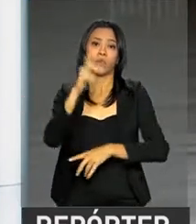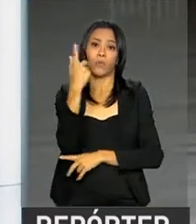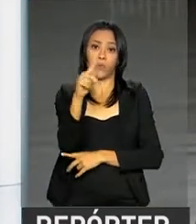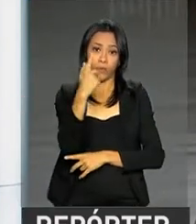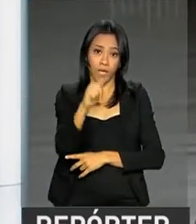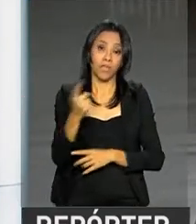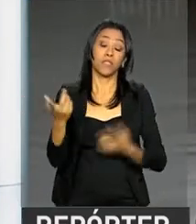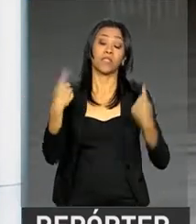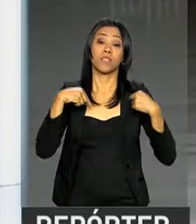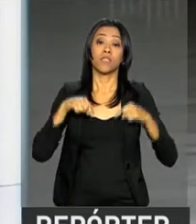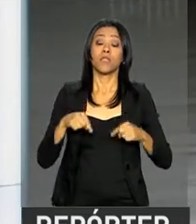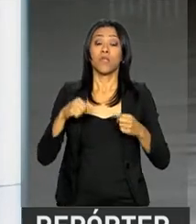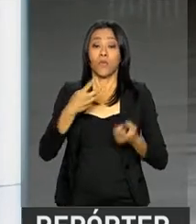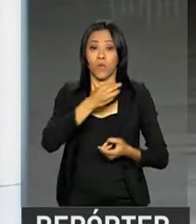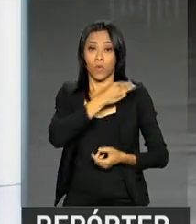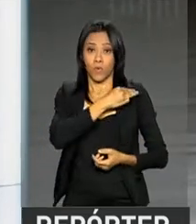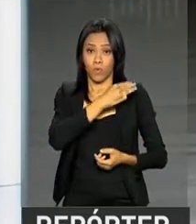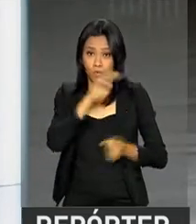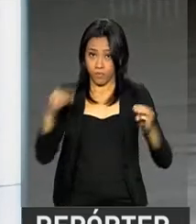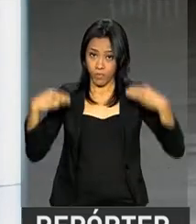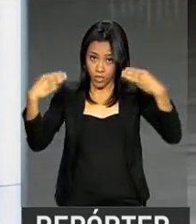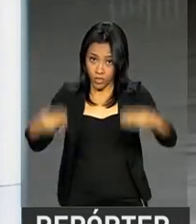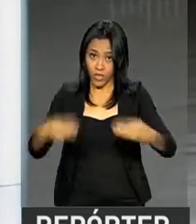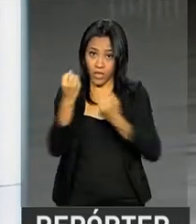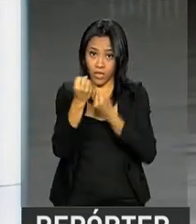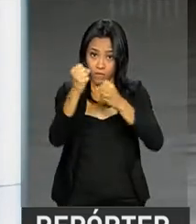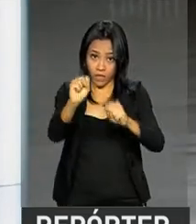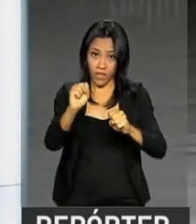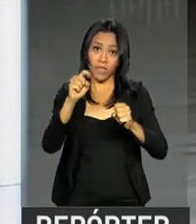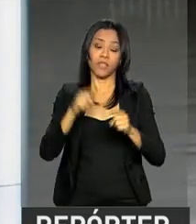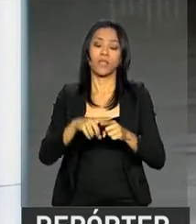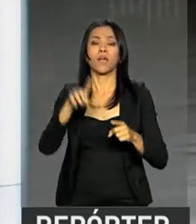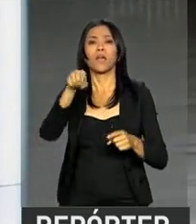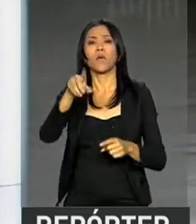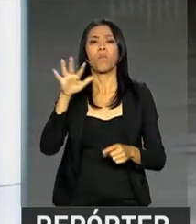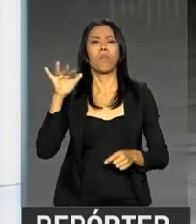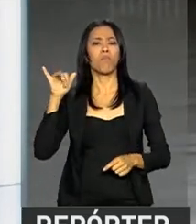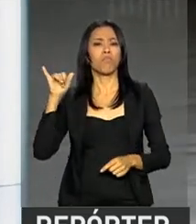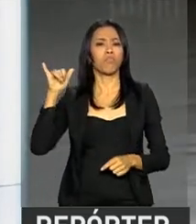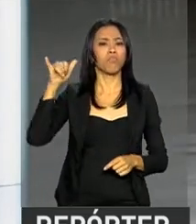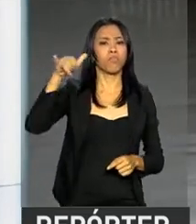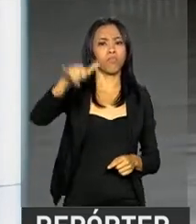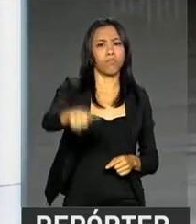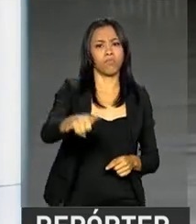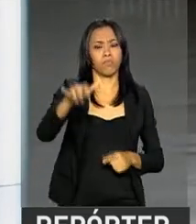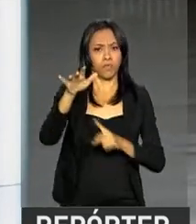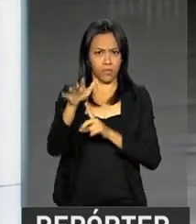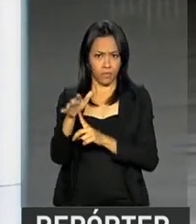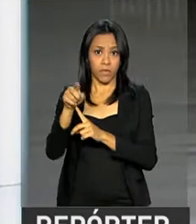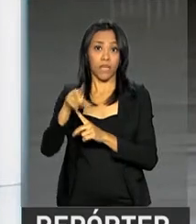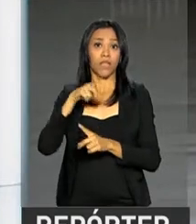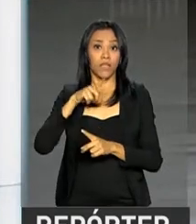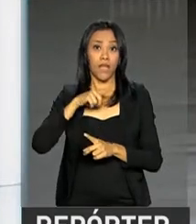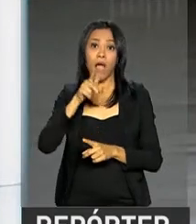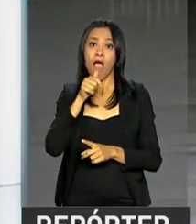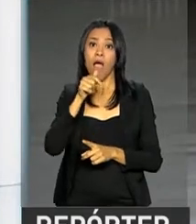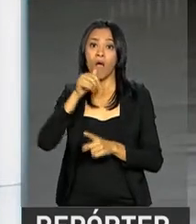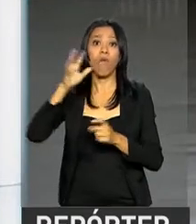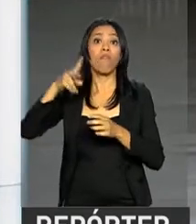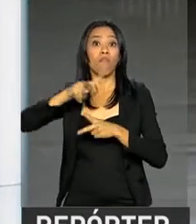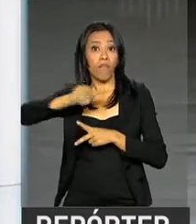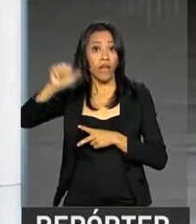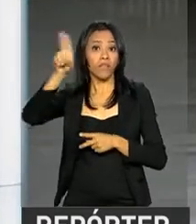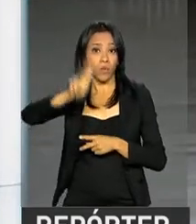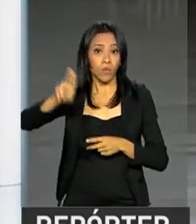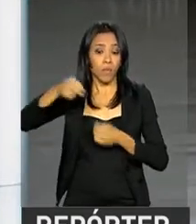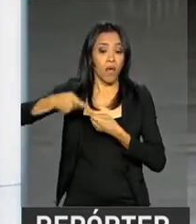ministério da defesa informou que um avião hércules c-130 equipado com tanque de água vai ser empregado